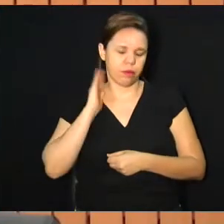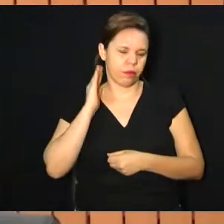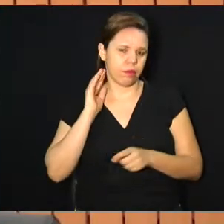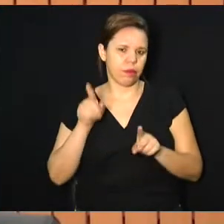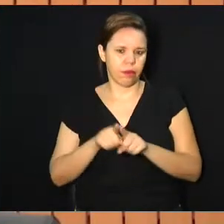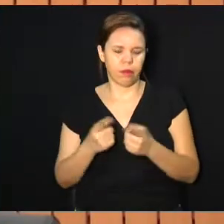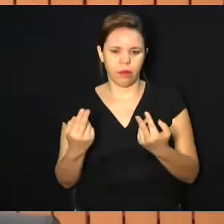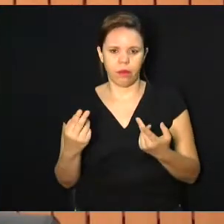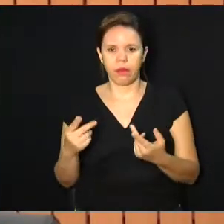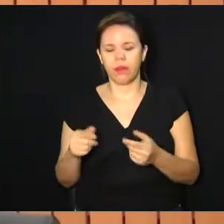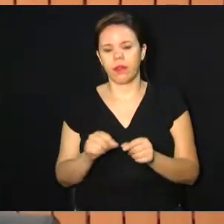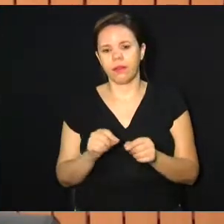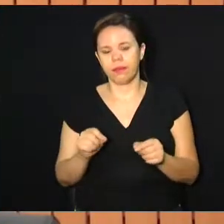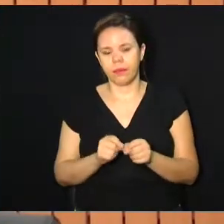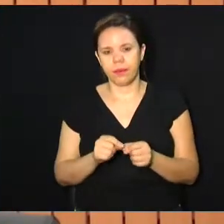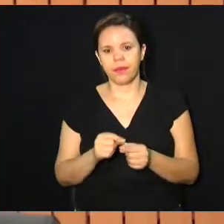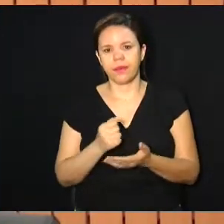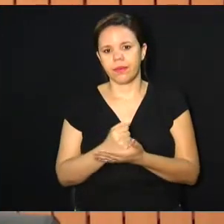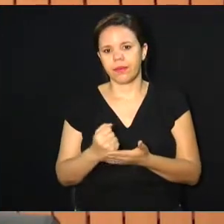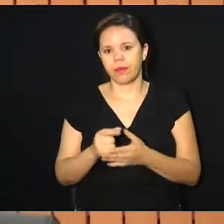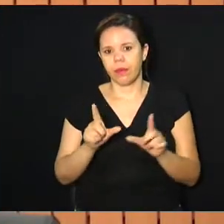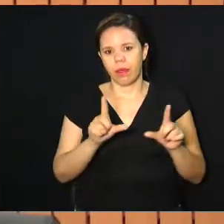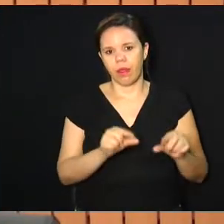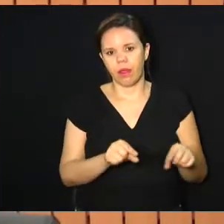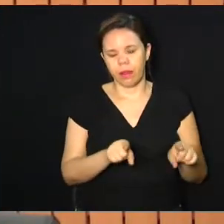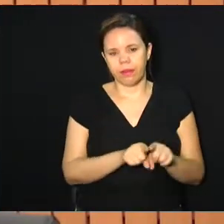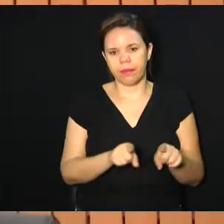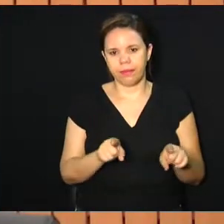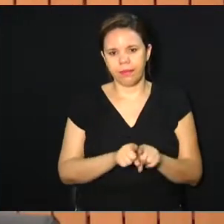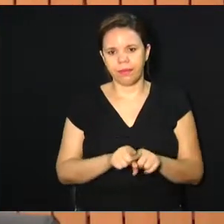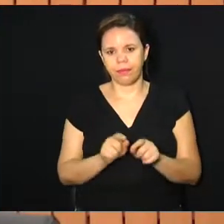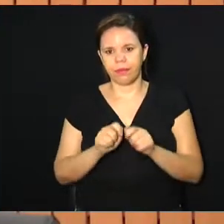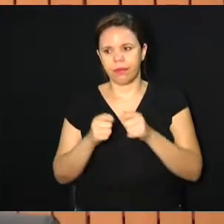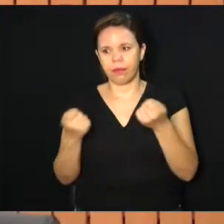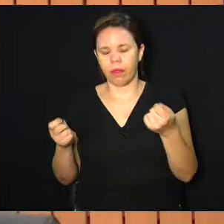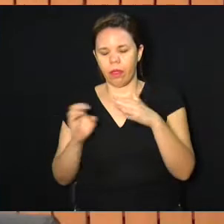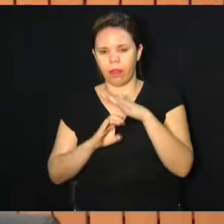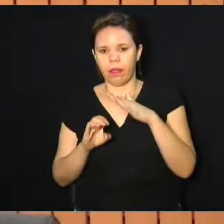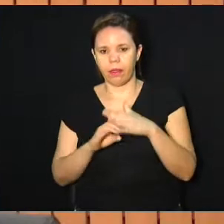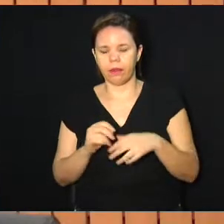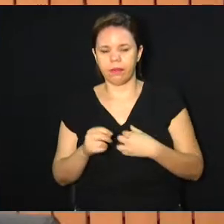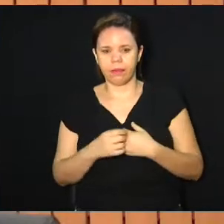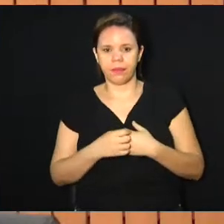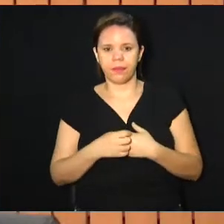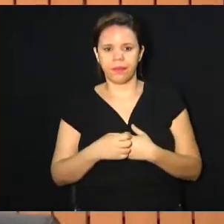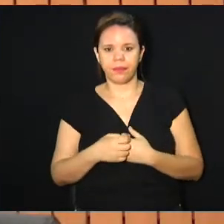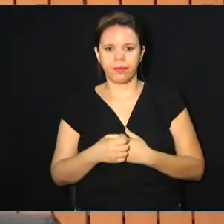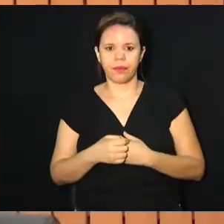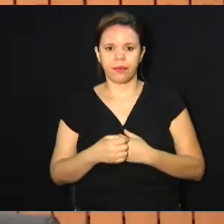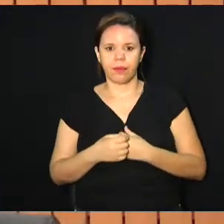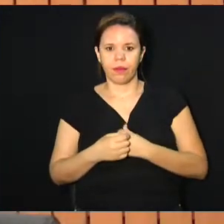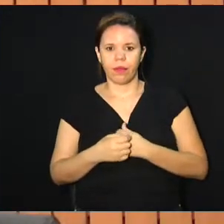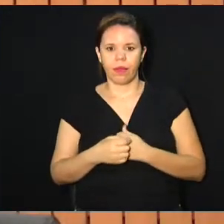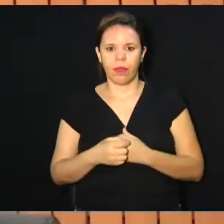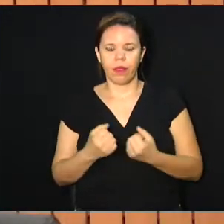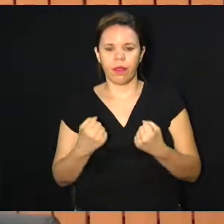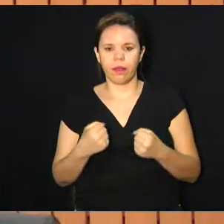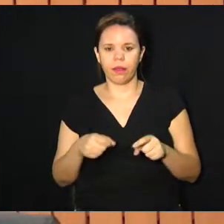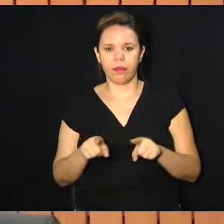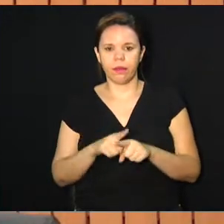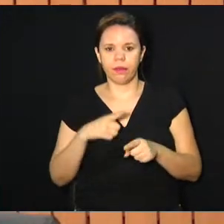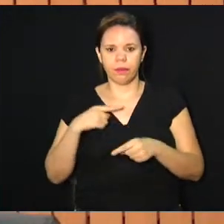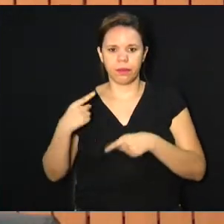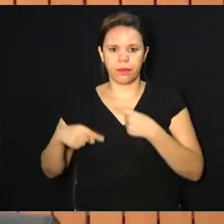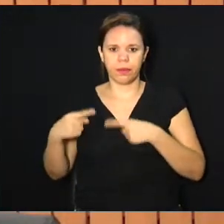mais contratos para se regular, mas são contratos menores. Você também diminui, né, o tamanho da empresa e com isso, né, o peso que tem esse